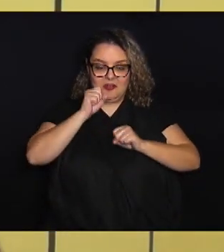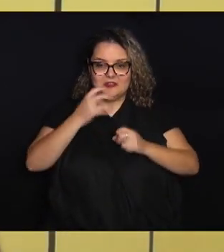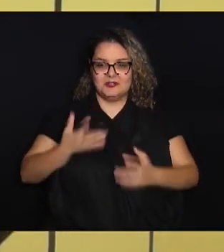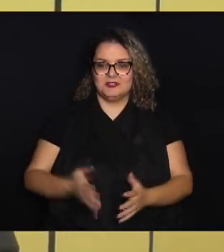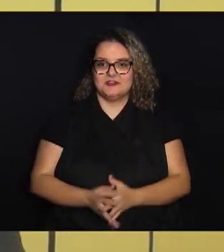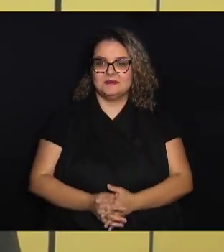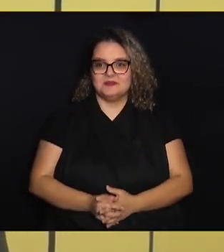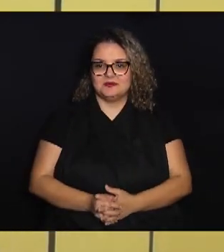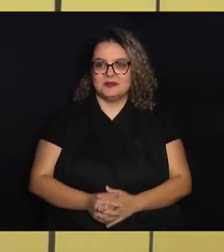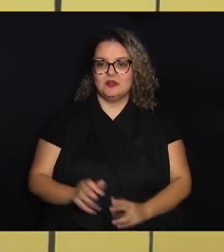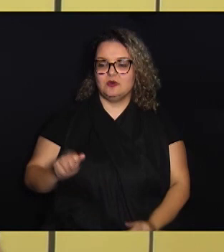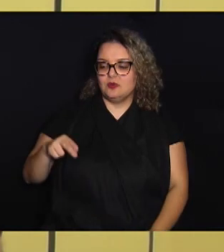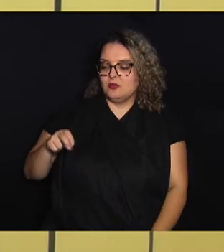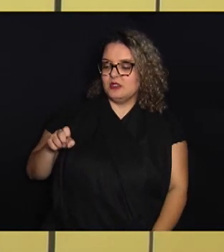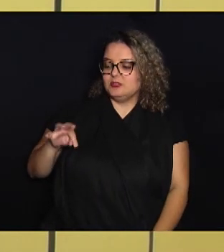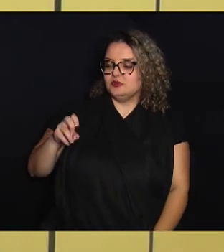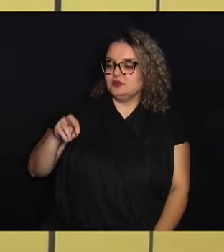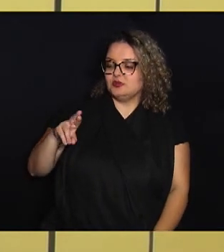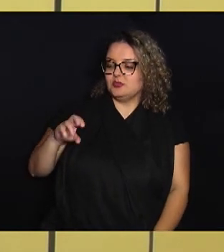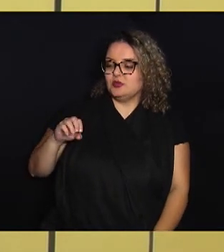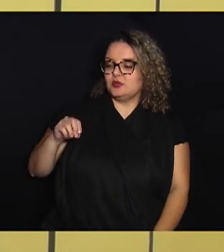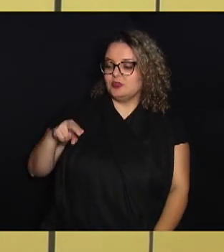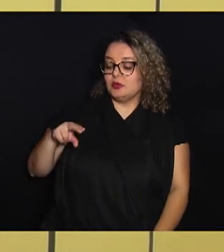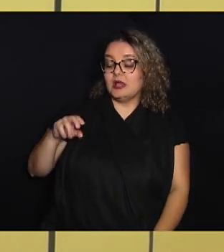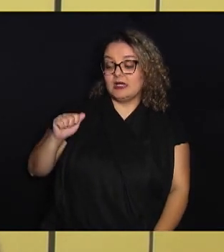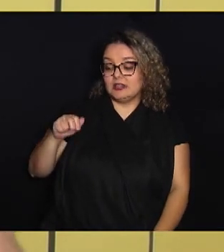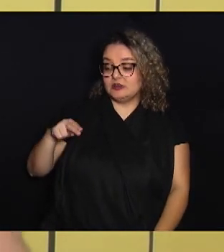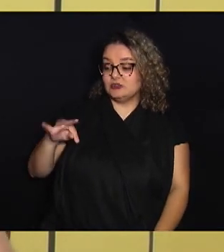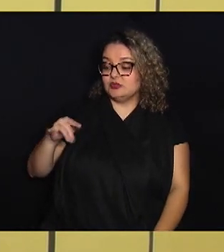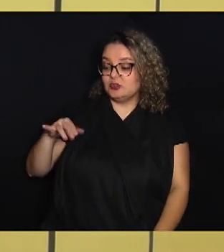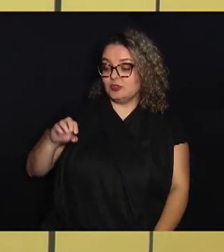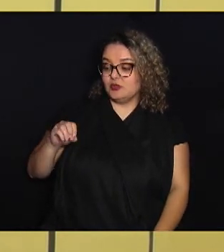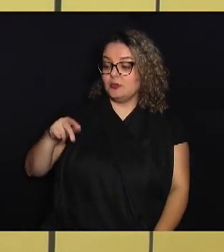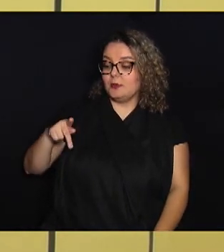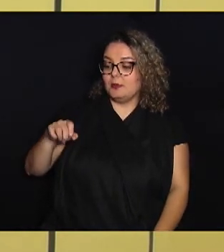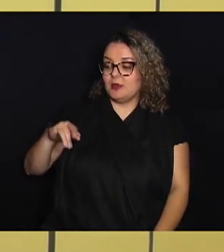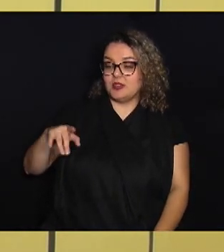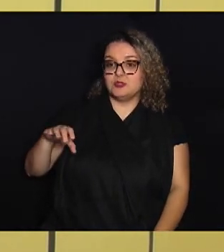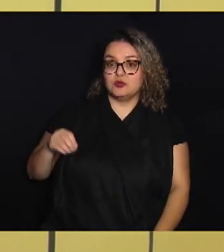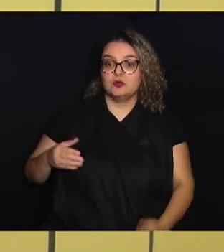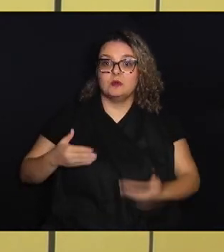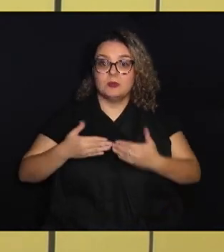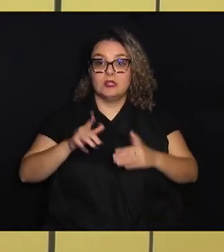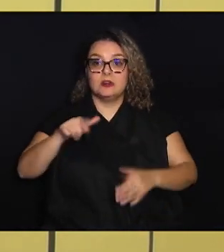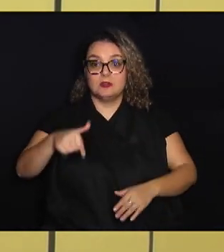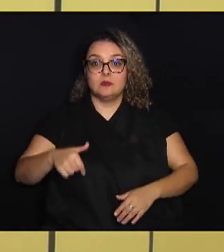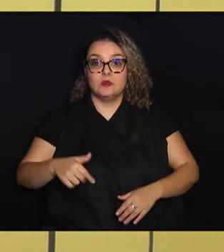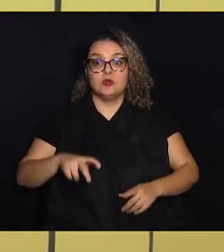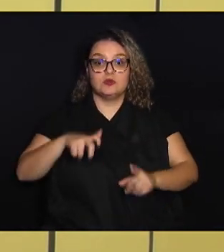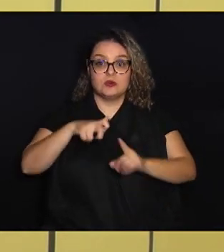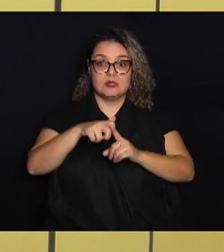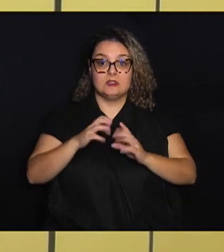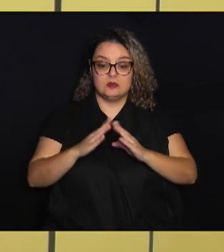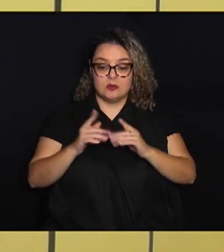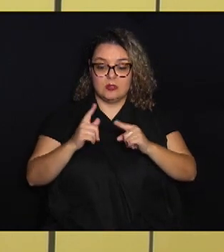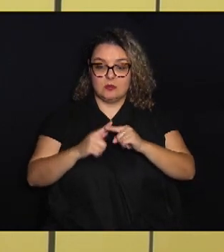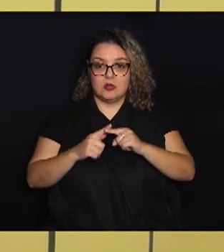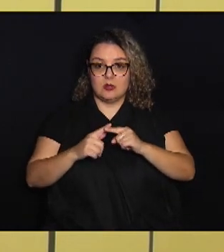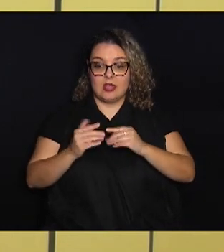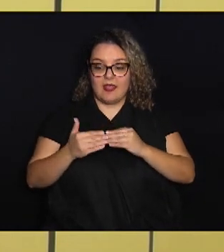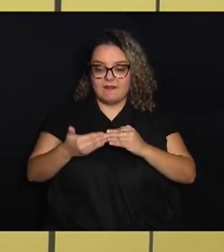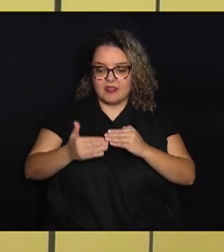o Antônio Carlos Sampaio Peixoto, ele abre a olaria em 1867, logo depois do acidente que teve com a frente da